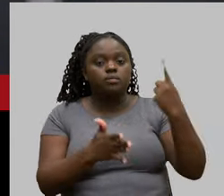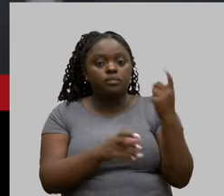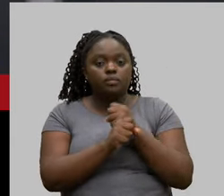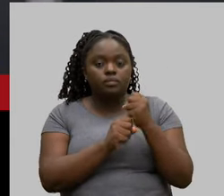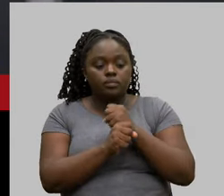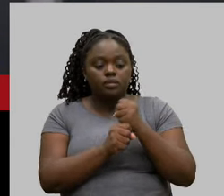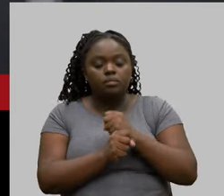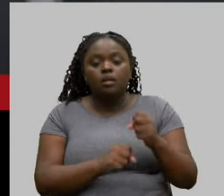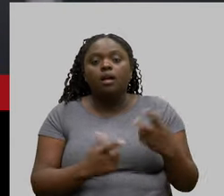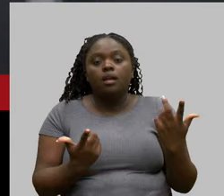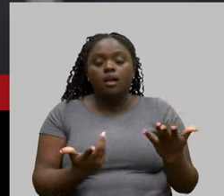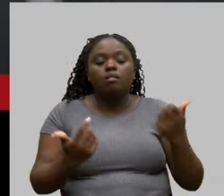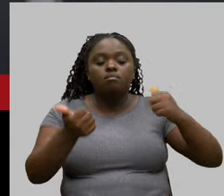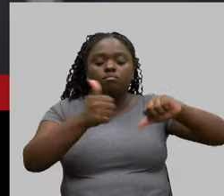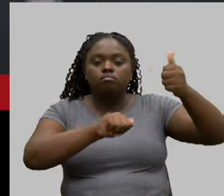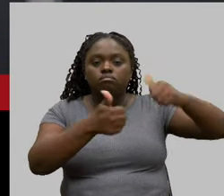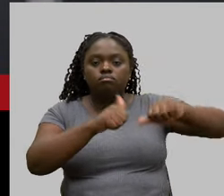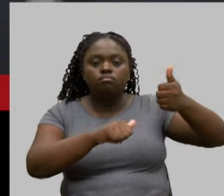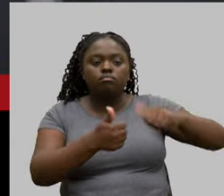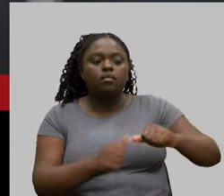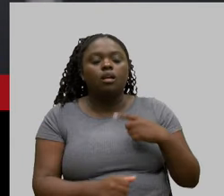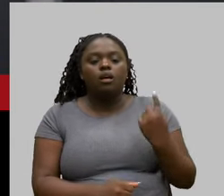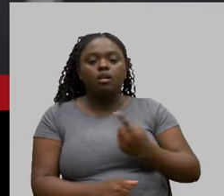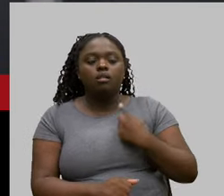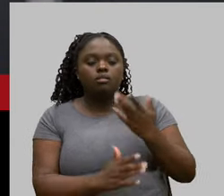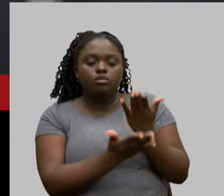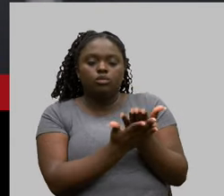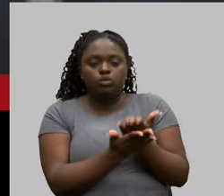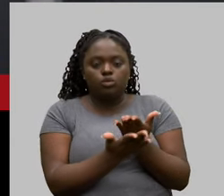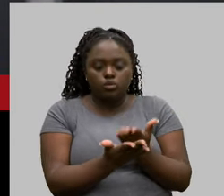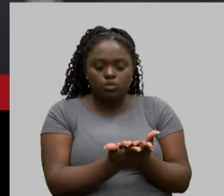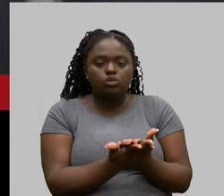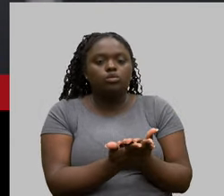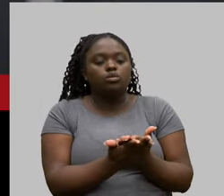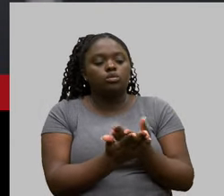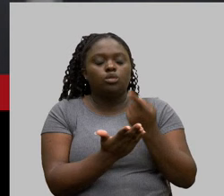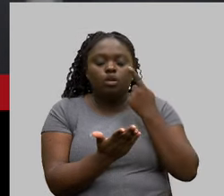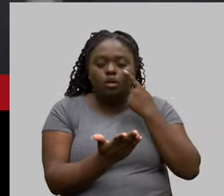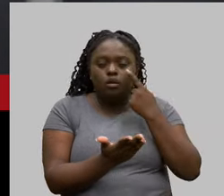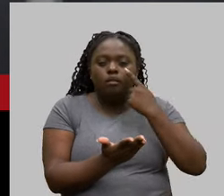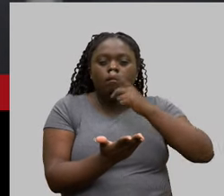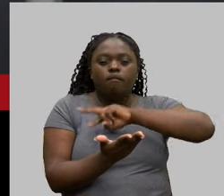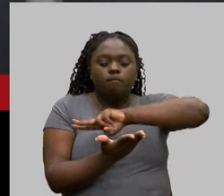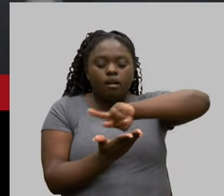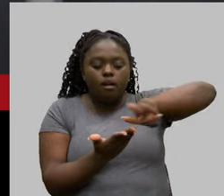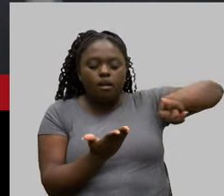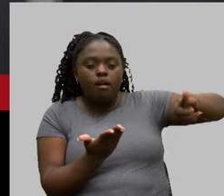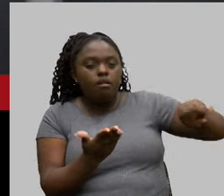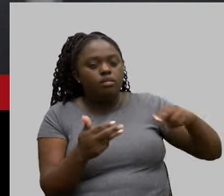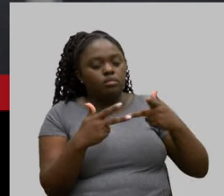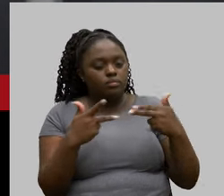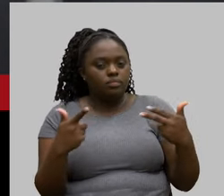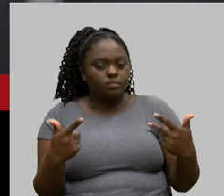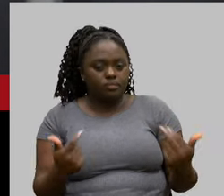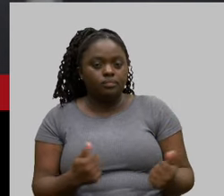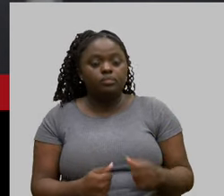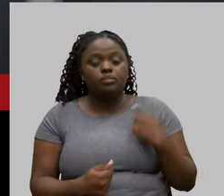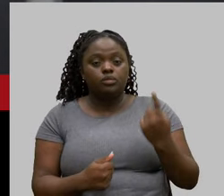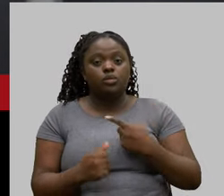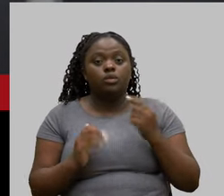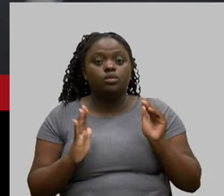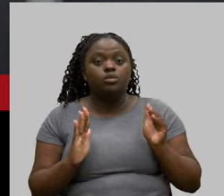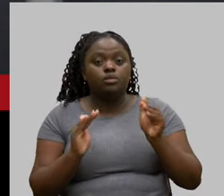autorial nós vamos eh fazer um estuda apurar diversas eh diversas coisas e aqui o nosso foco na